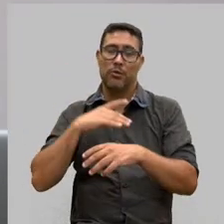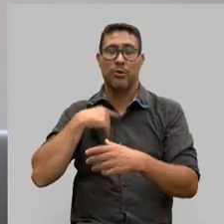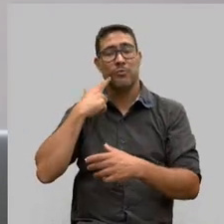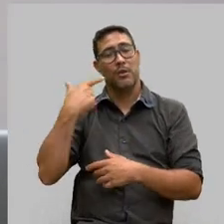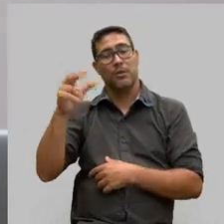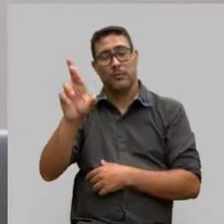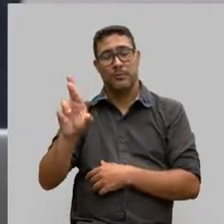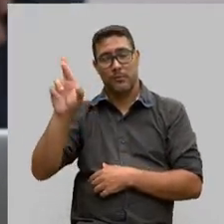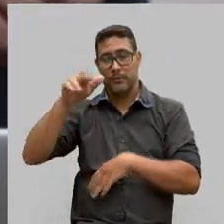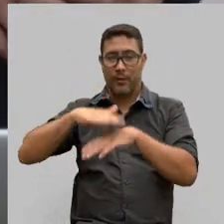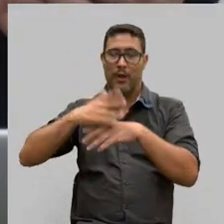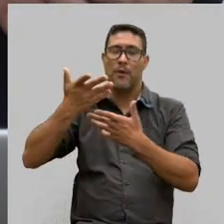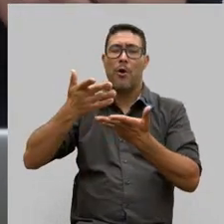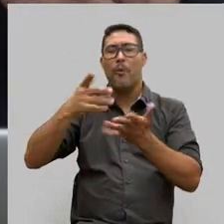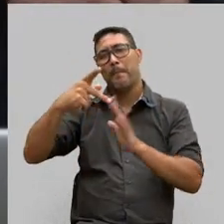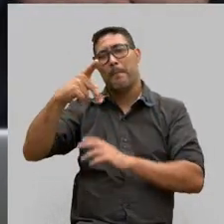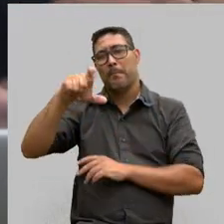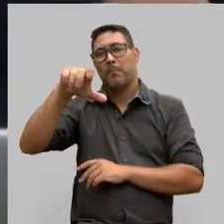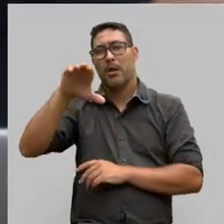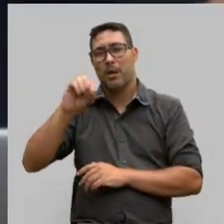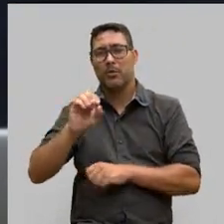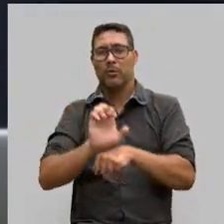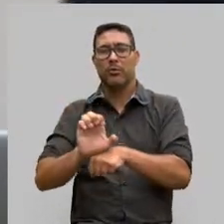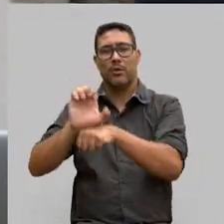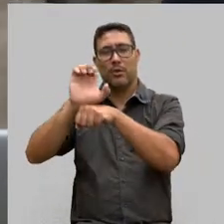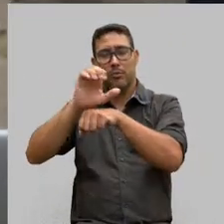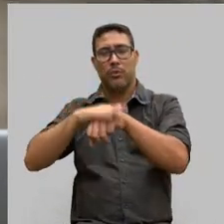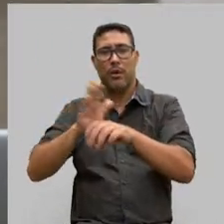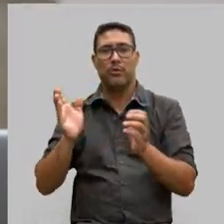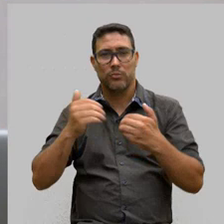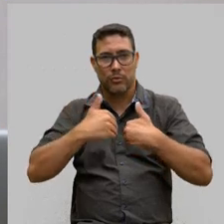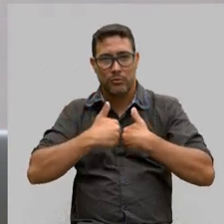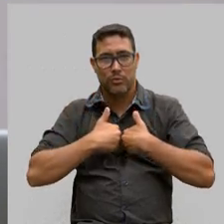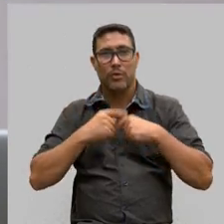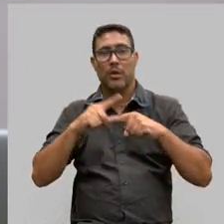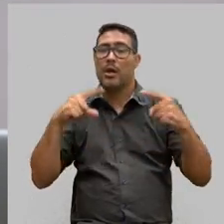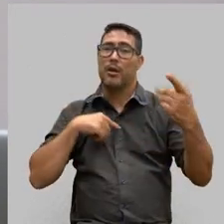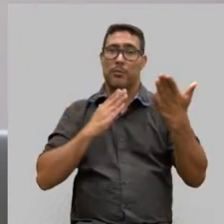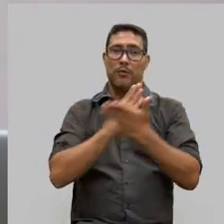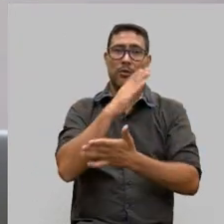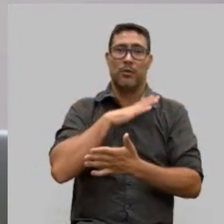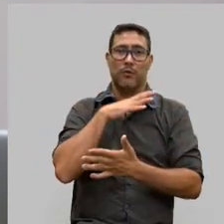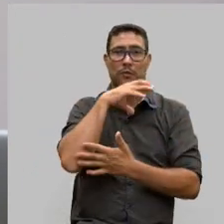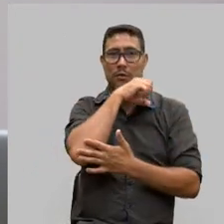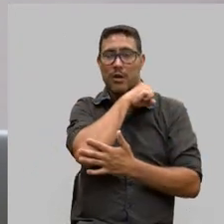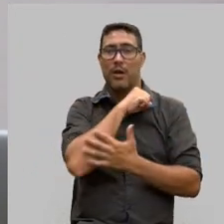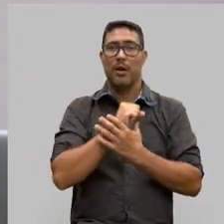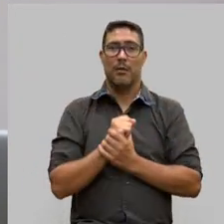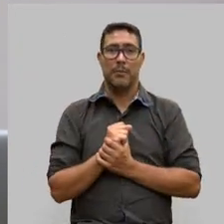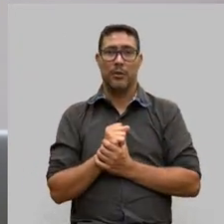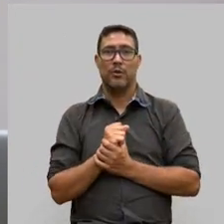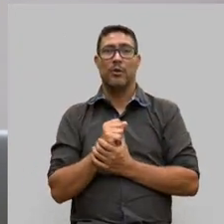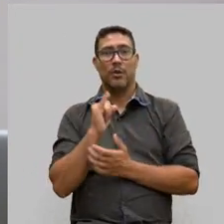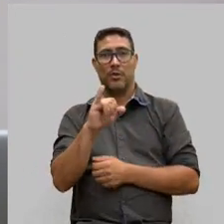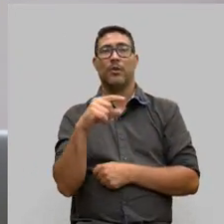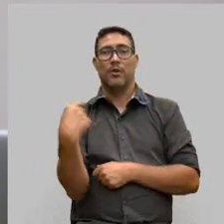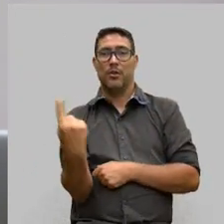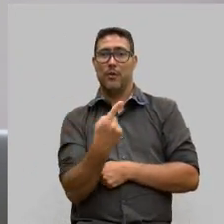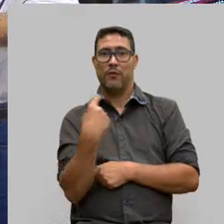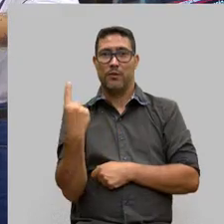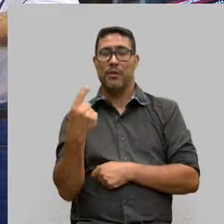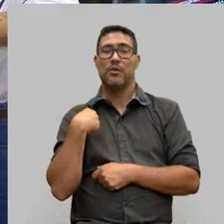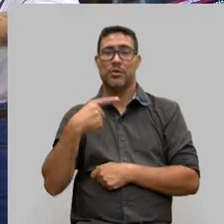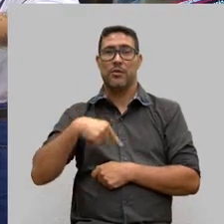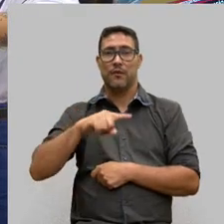lembra que a gente tem falado muito com vocês aí acabou que aprovação ela foi rapidinha Tom Maurício falou o seguinte os que estiverem de acordo permaneça como se